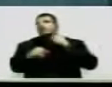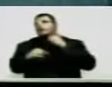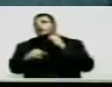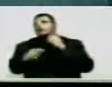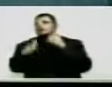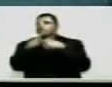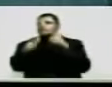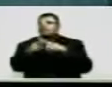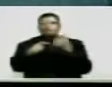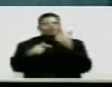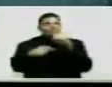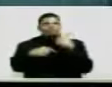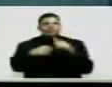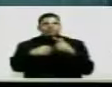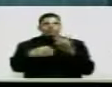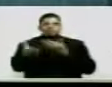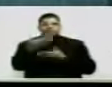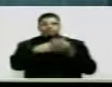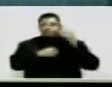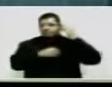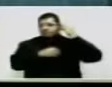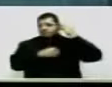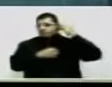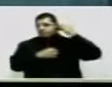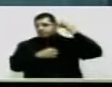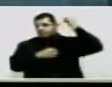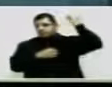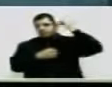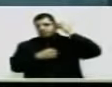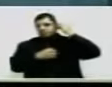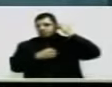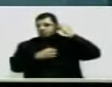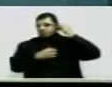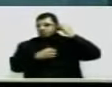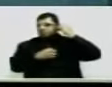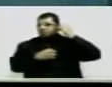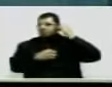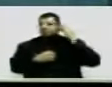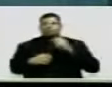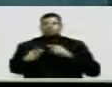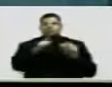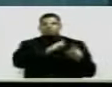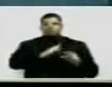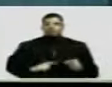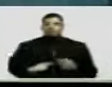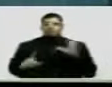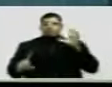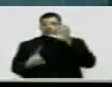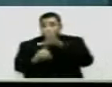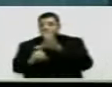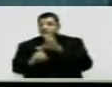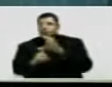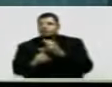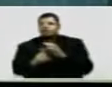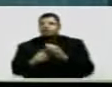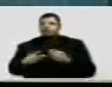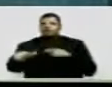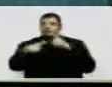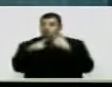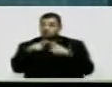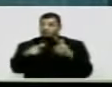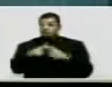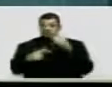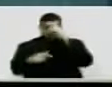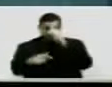extremamente grave e não há uma ação orientada por parte do governo do estado para enfrentar o desafio